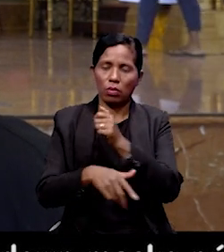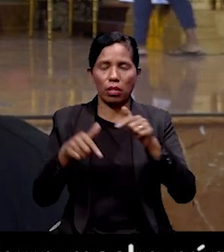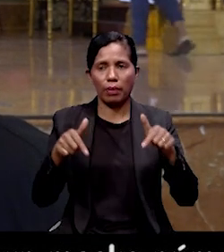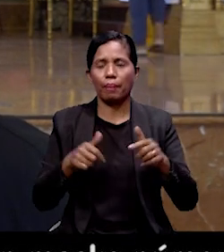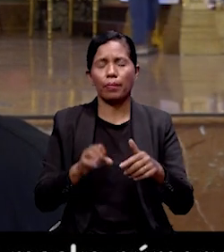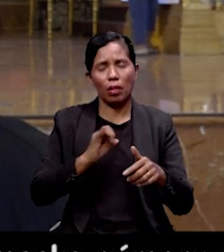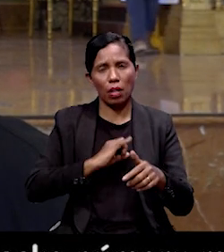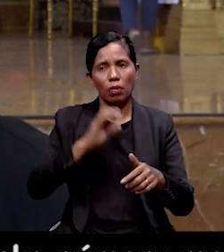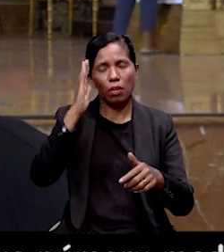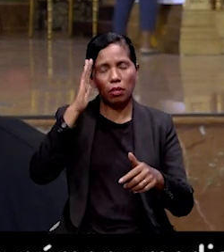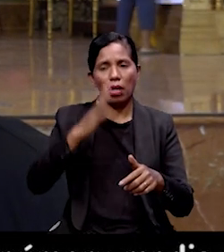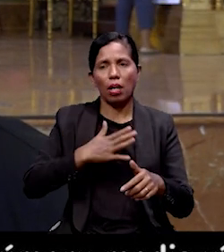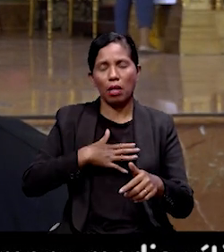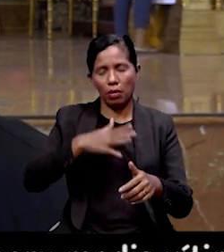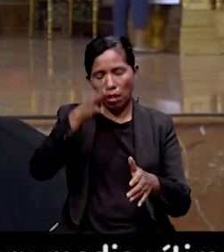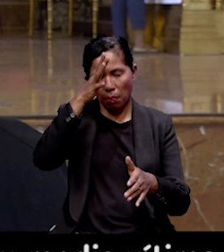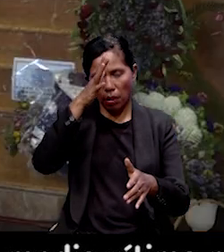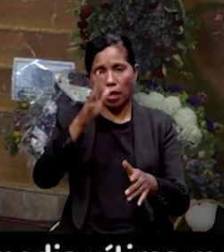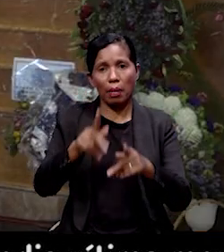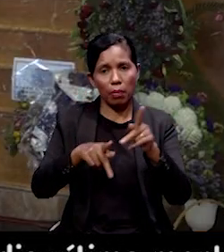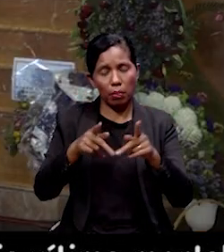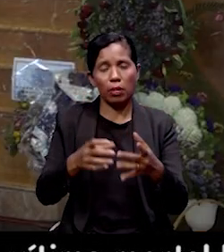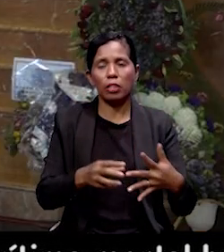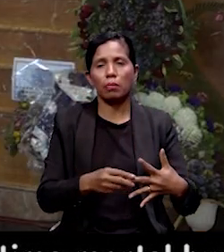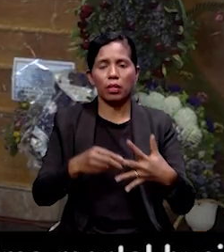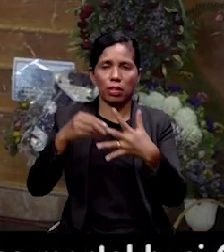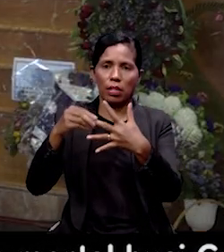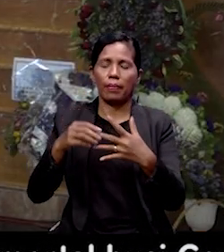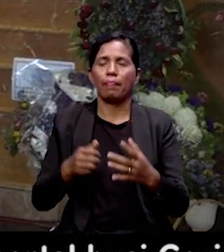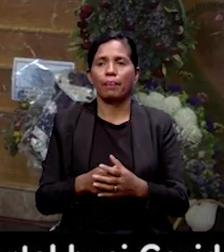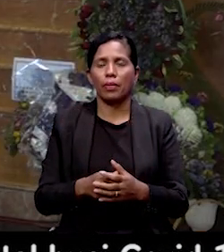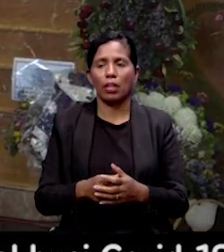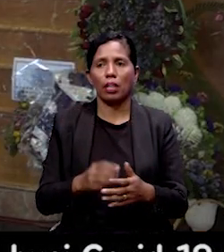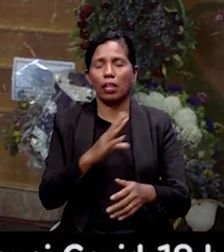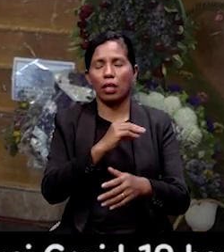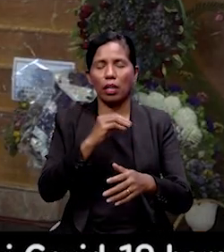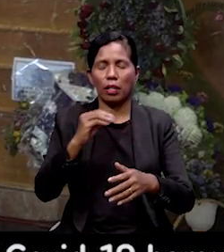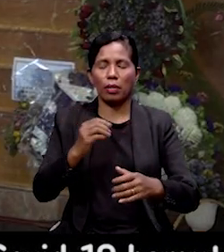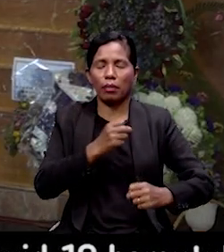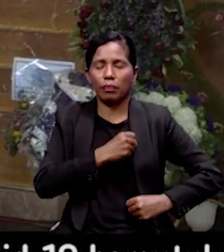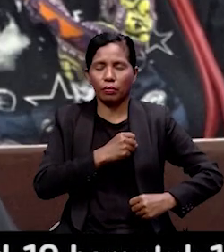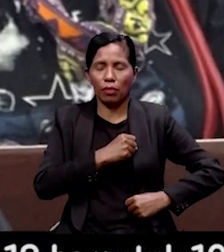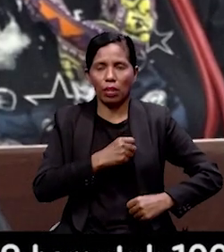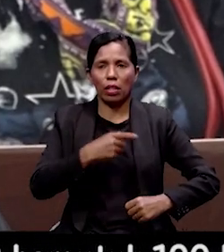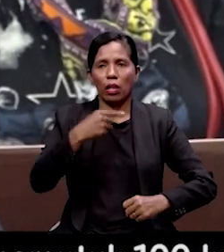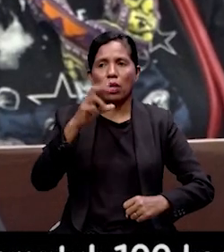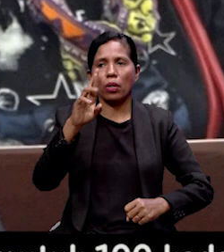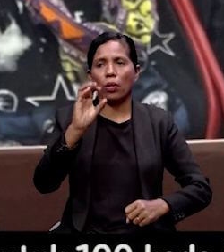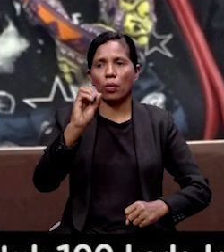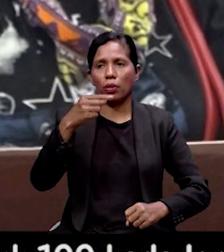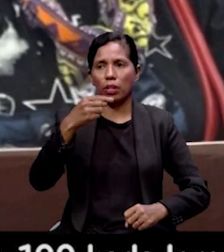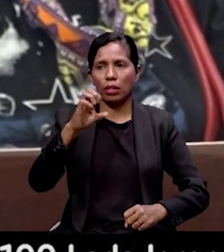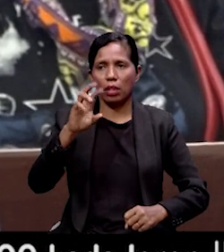no kata kam ni ama ne meda ke uniku tebes Nunemos, ex-comandante Valentil Rosério Lobato, ratou